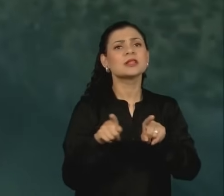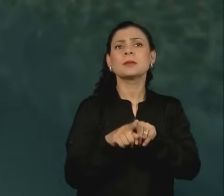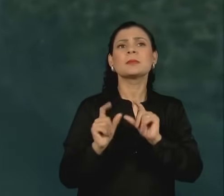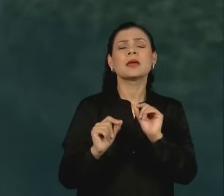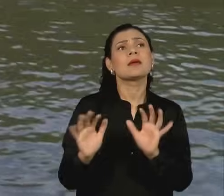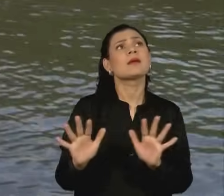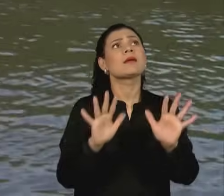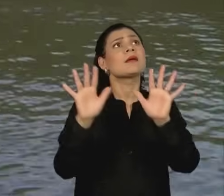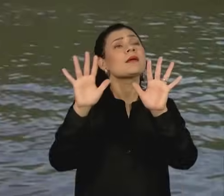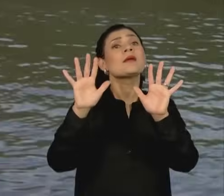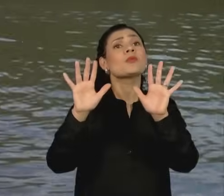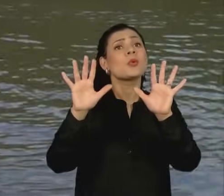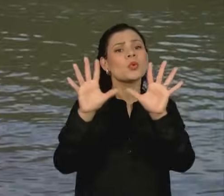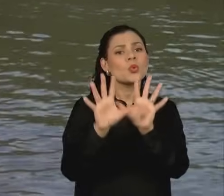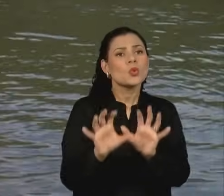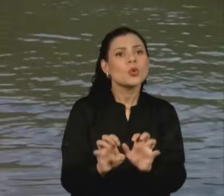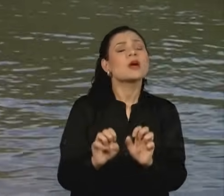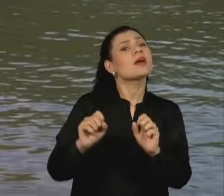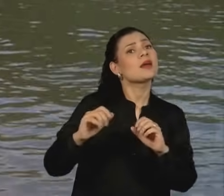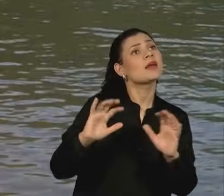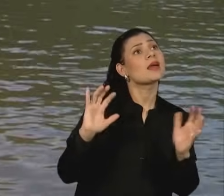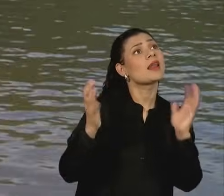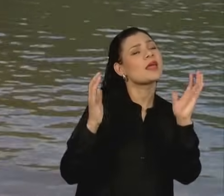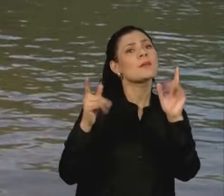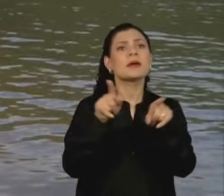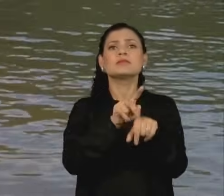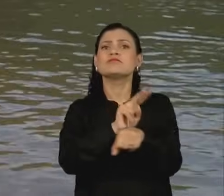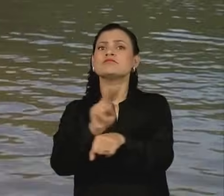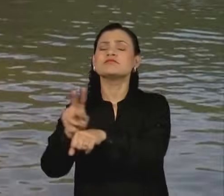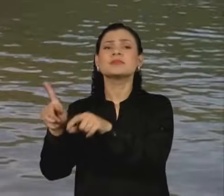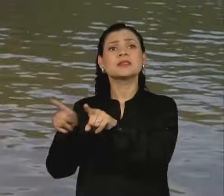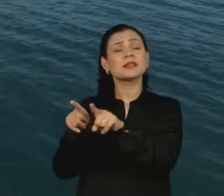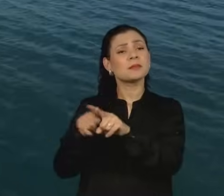do clima e a proteção contra erosão, entre os